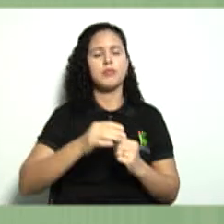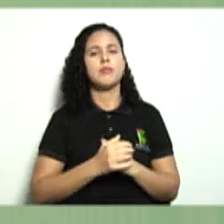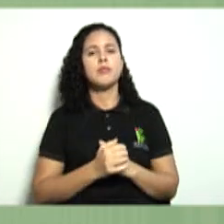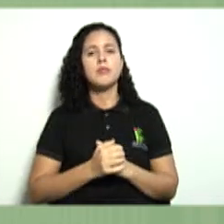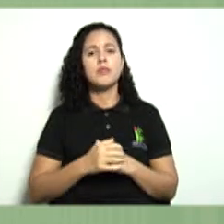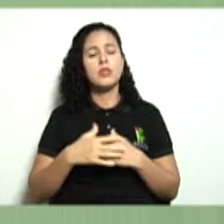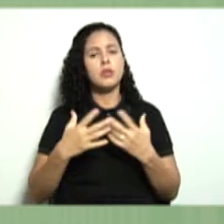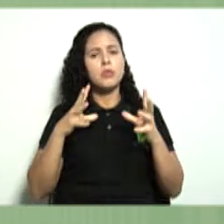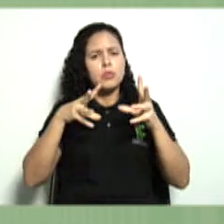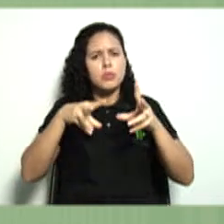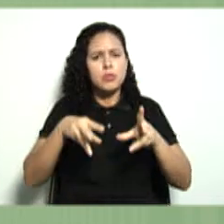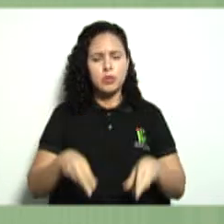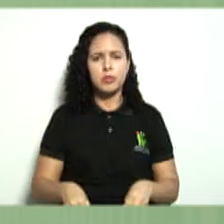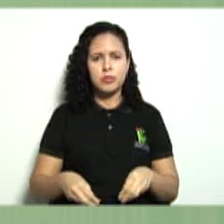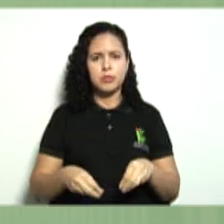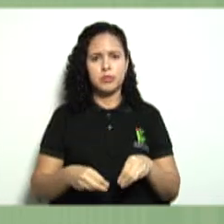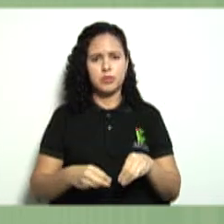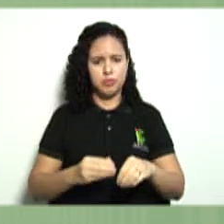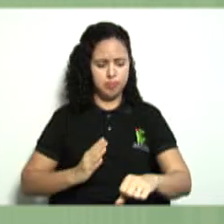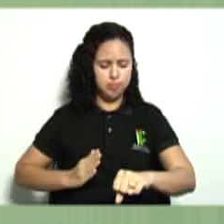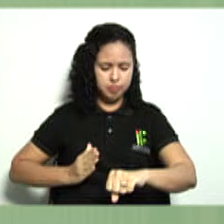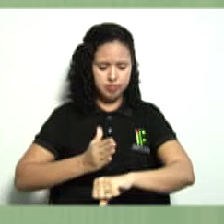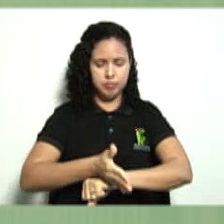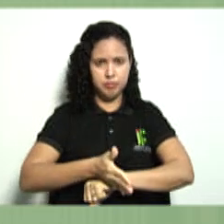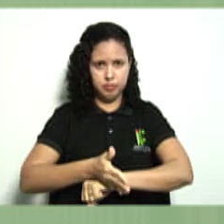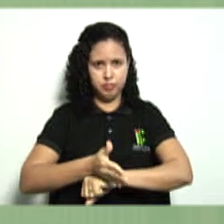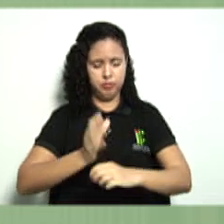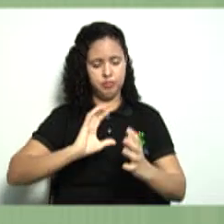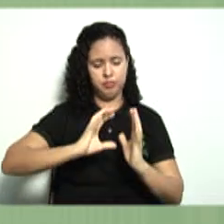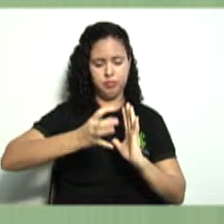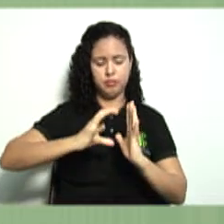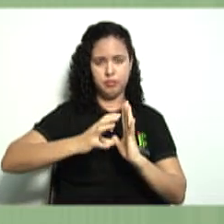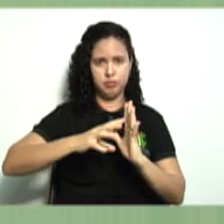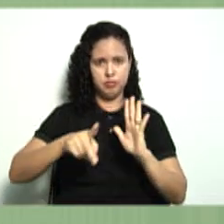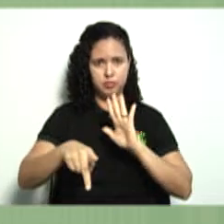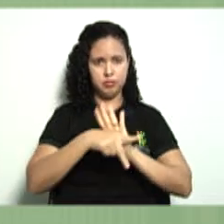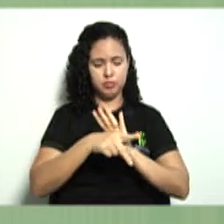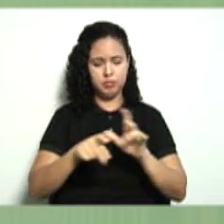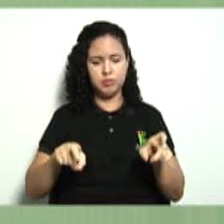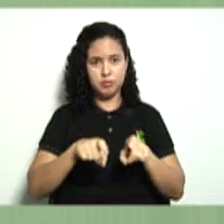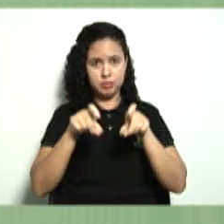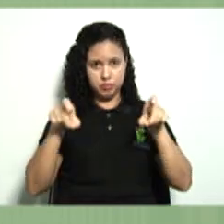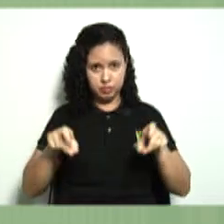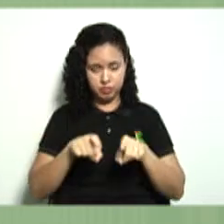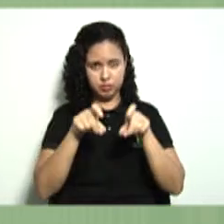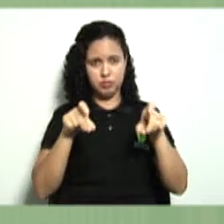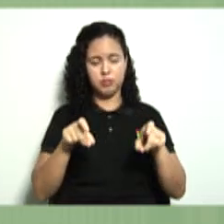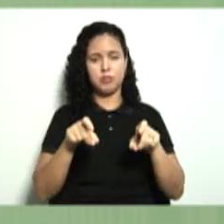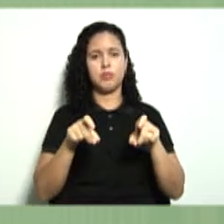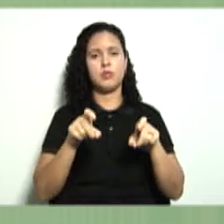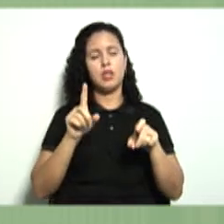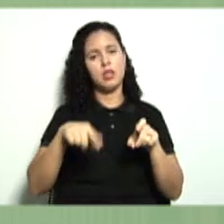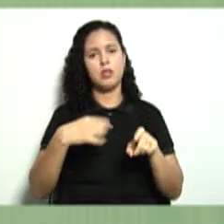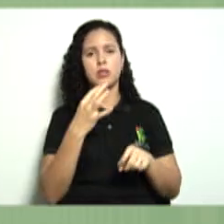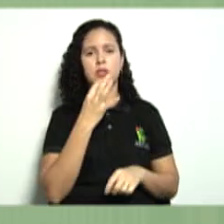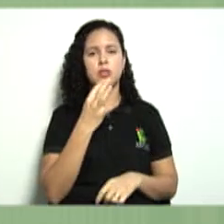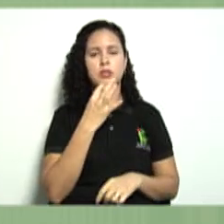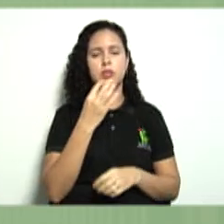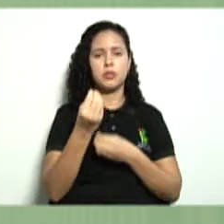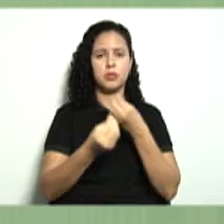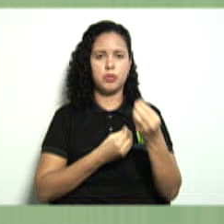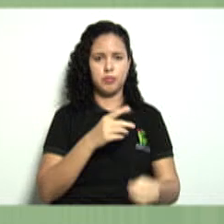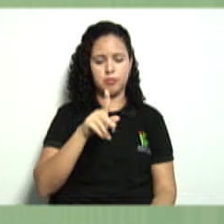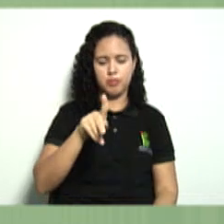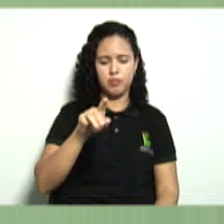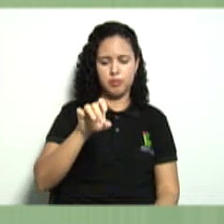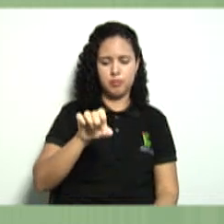esses componentes aí que entram dados para o computador, o sistema computacional em si, ele é conhecido como periférico